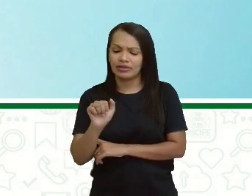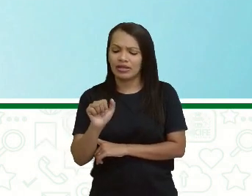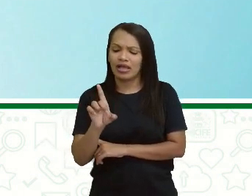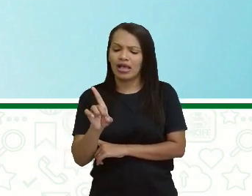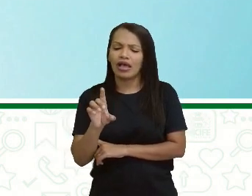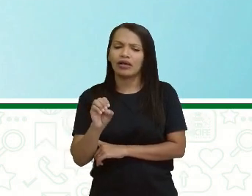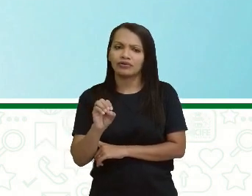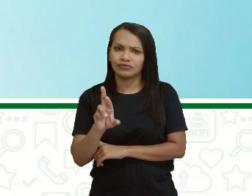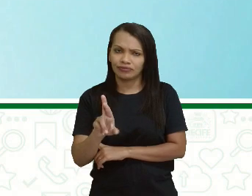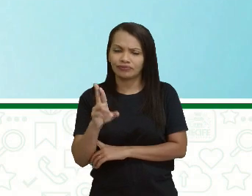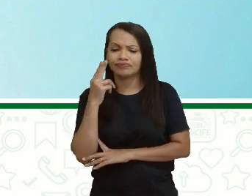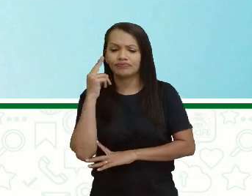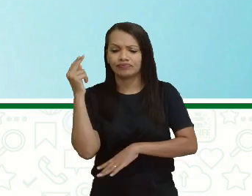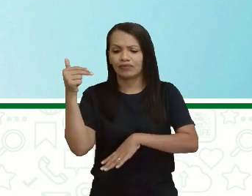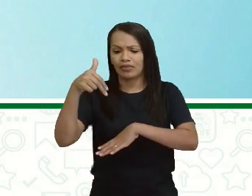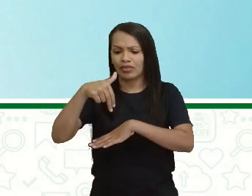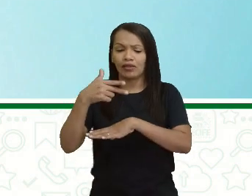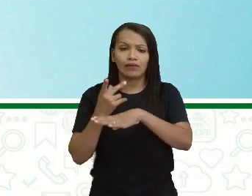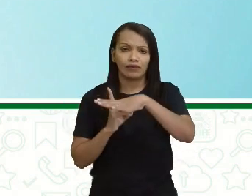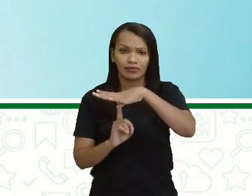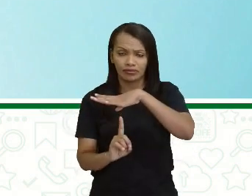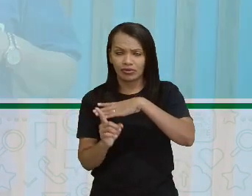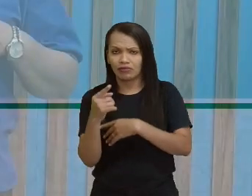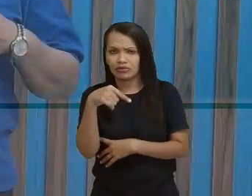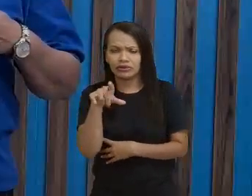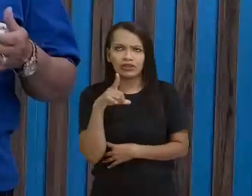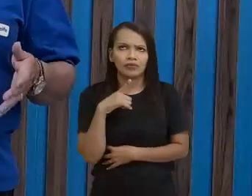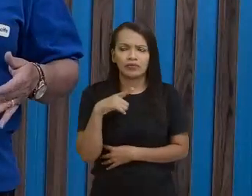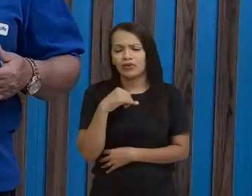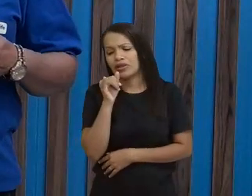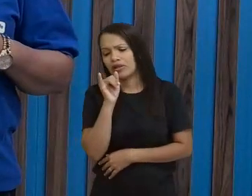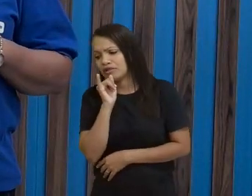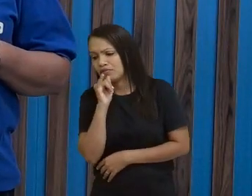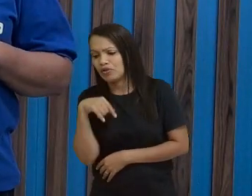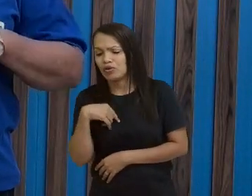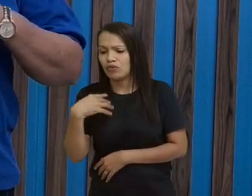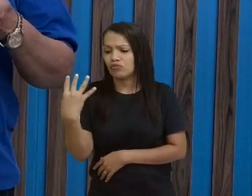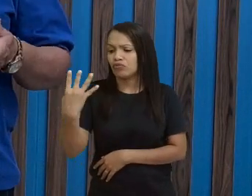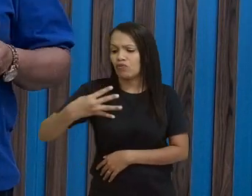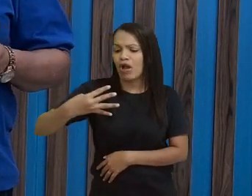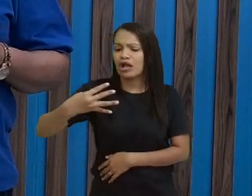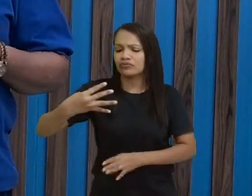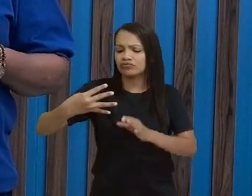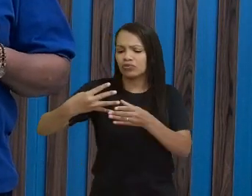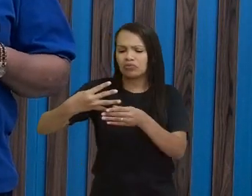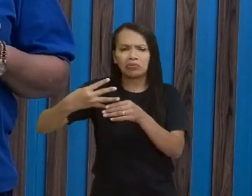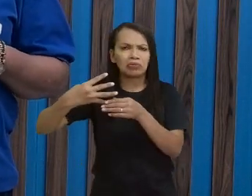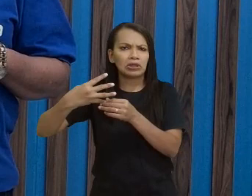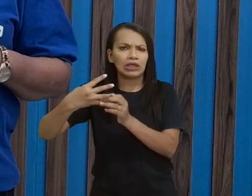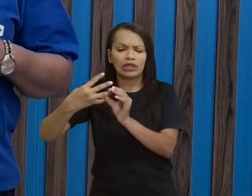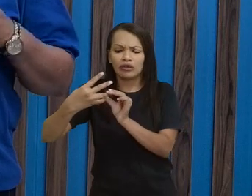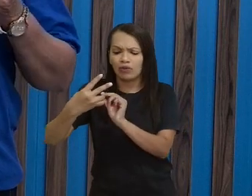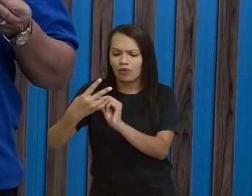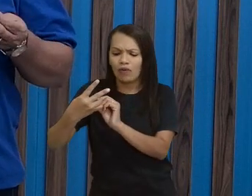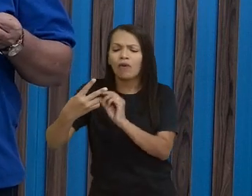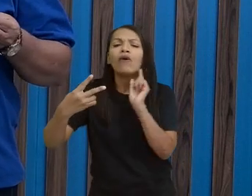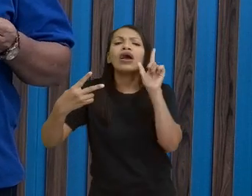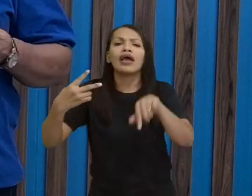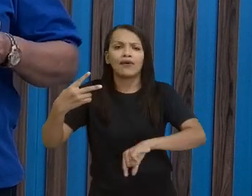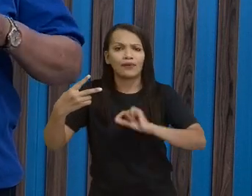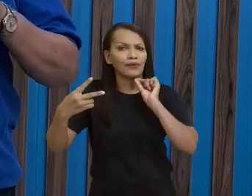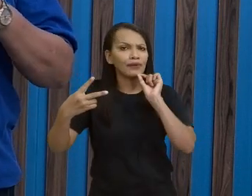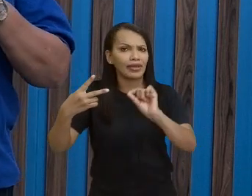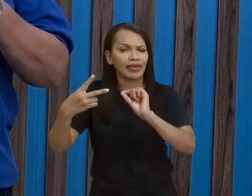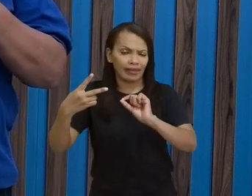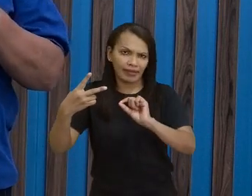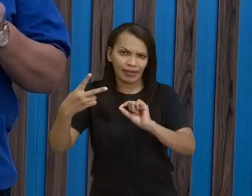tem pintada ou separada ou cortada, tá? Então, isso aí é